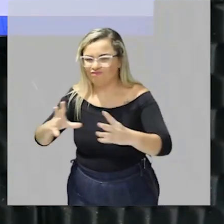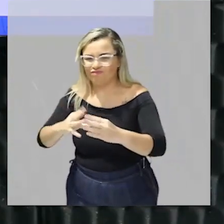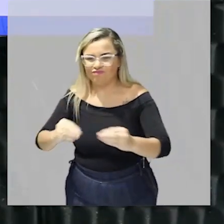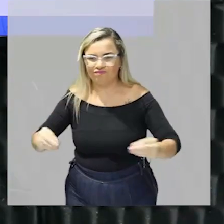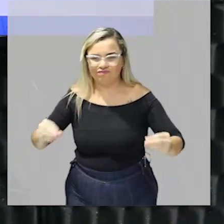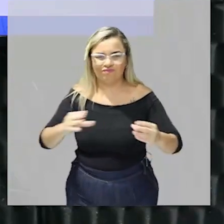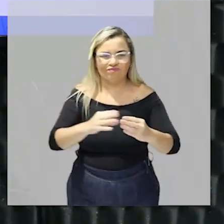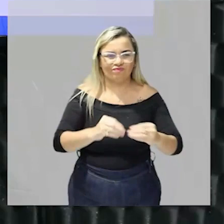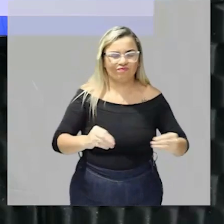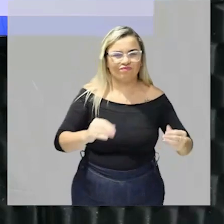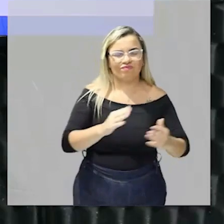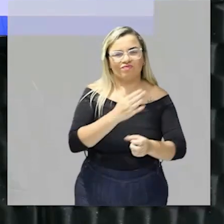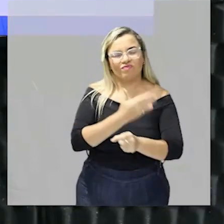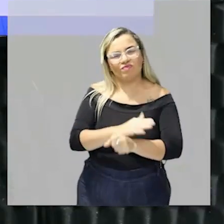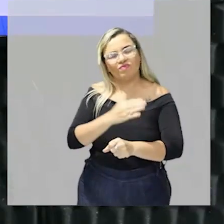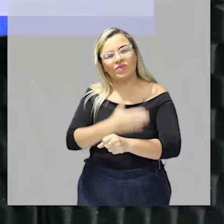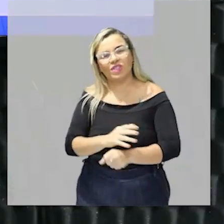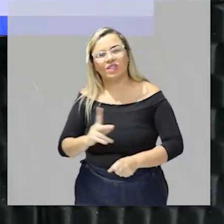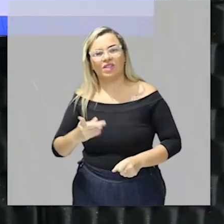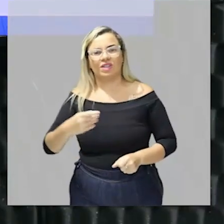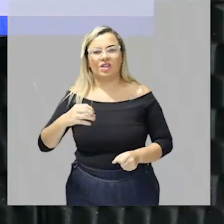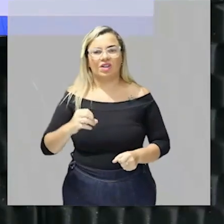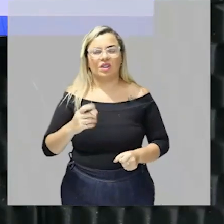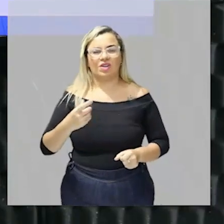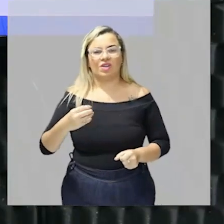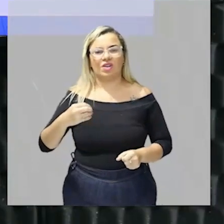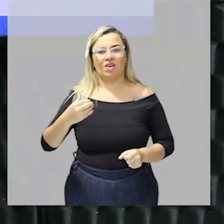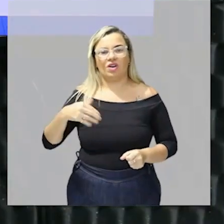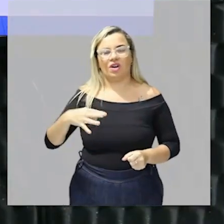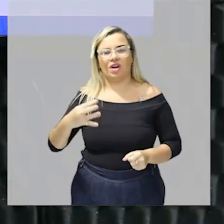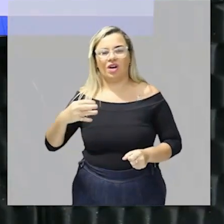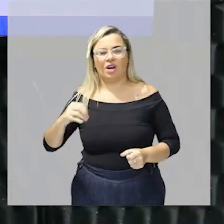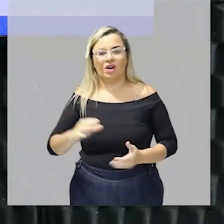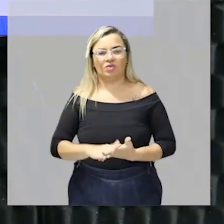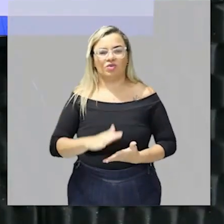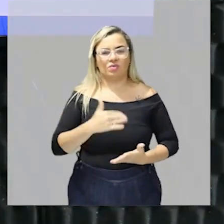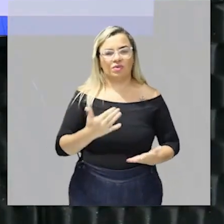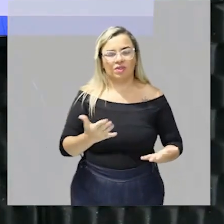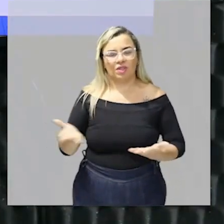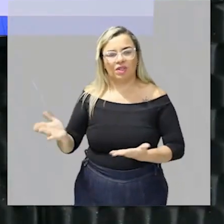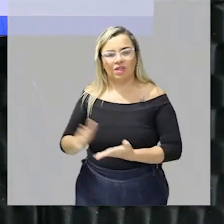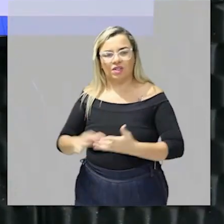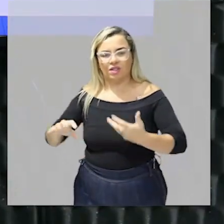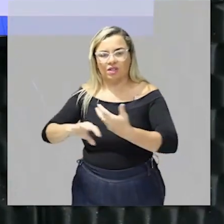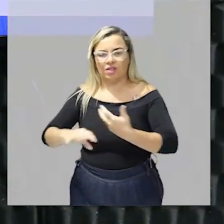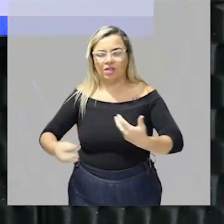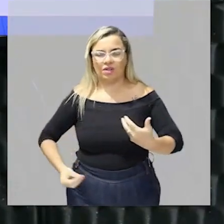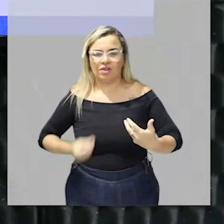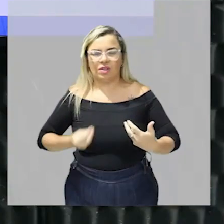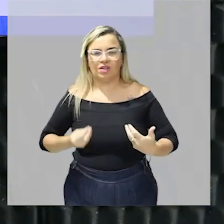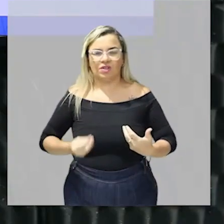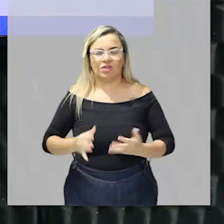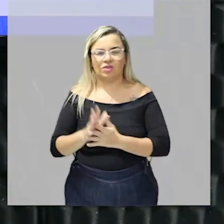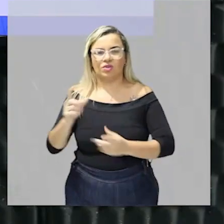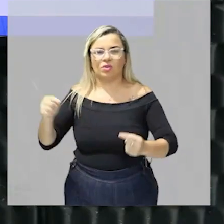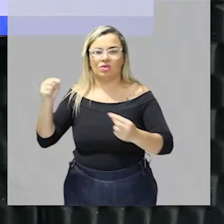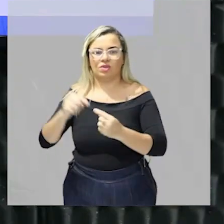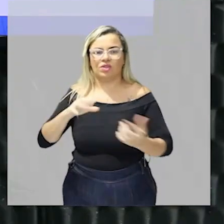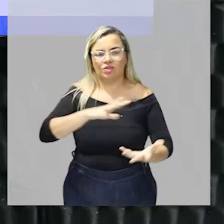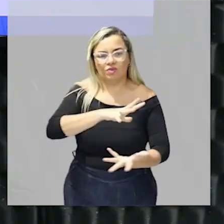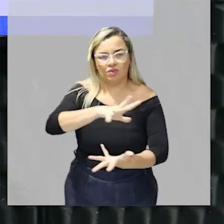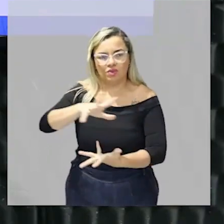práticas de holocausto que vai se ter nesses campos de concentração. Como se a vida fosse neles separada das finalidades deste